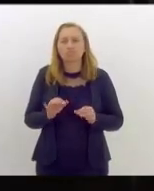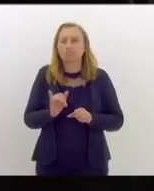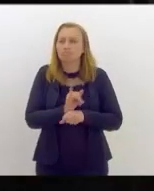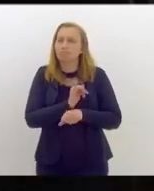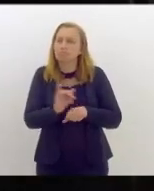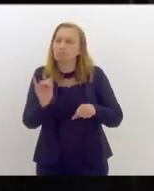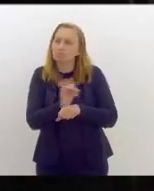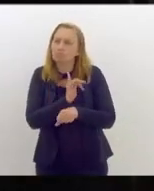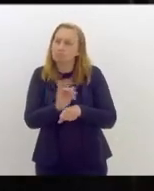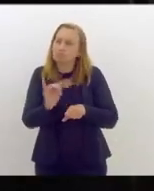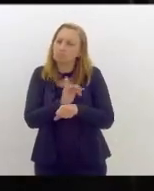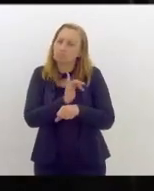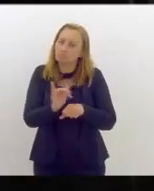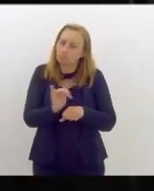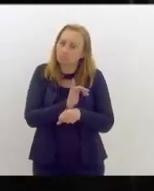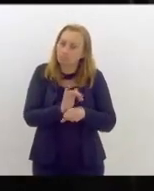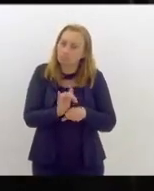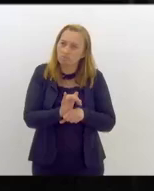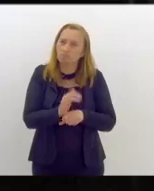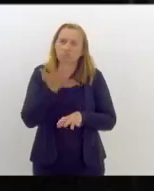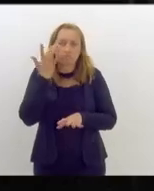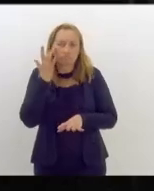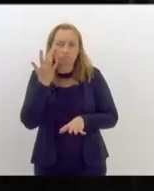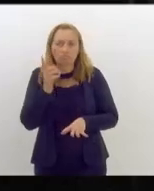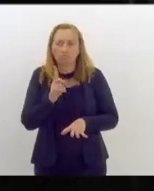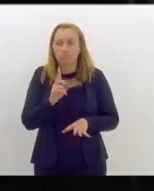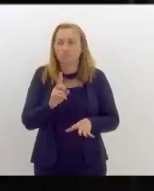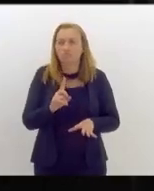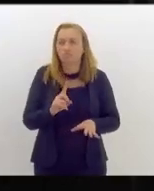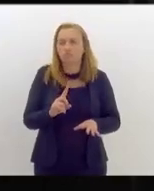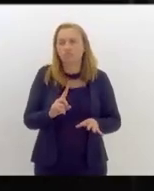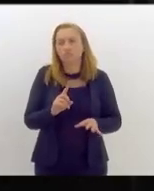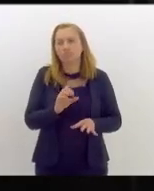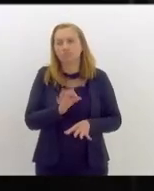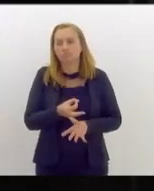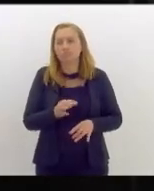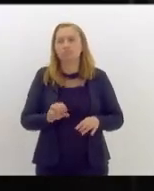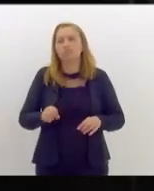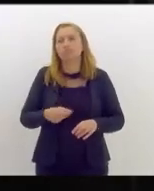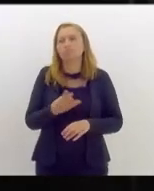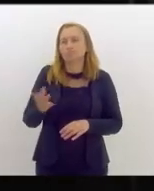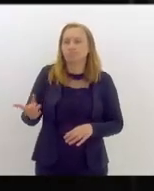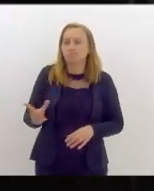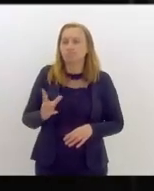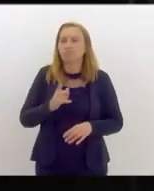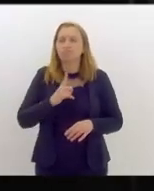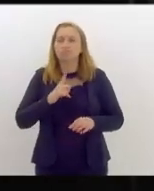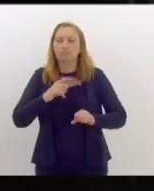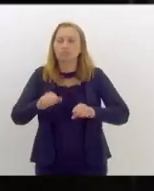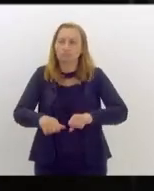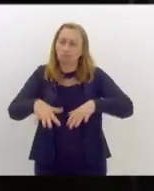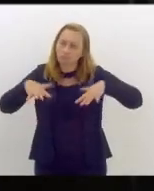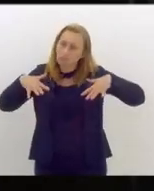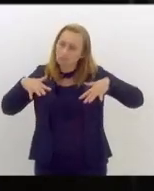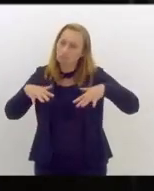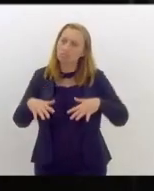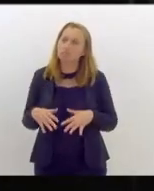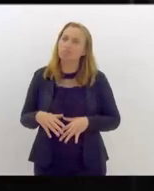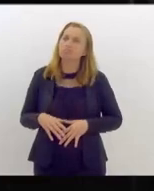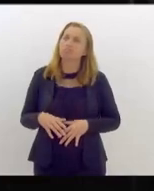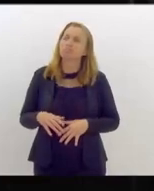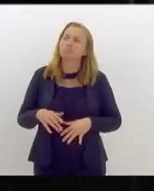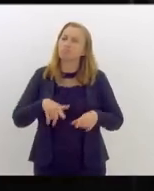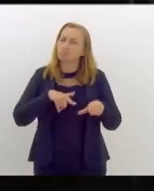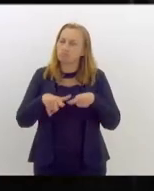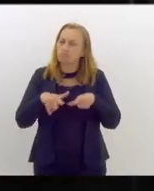dosimetria da pena é que eu acho que não tá correto então enquanto eu estiver nesse plenário enquanto eu